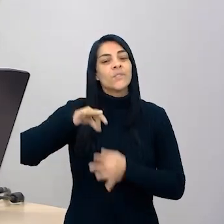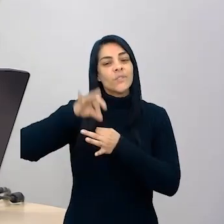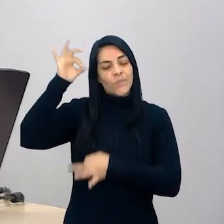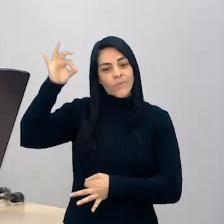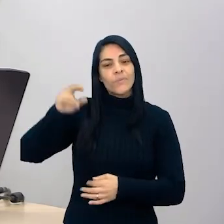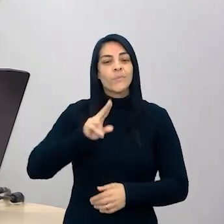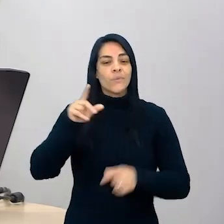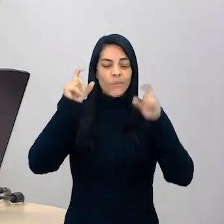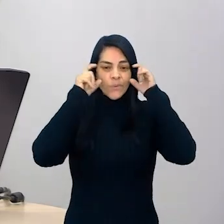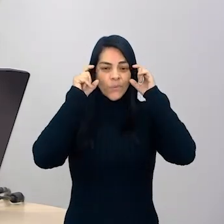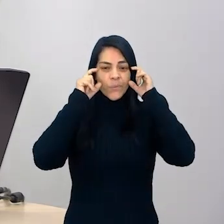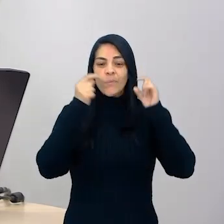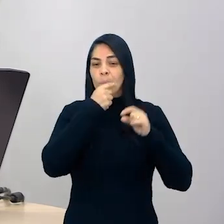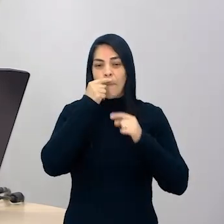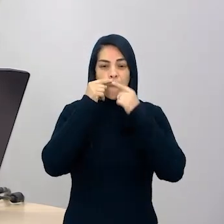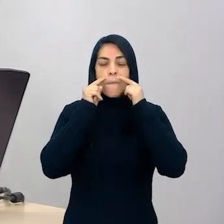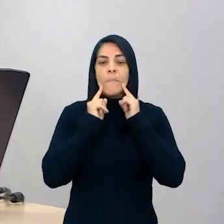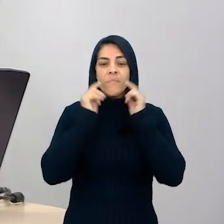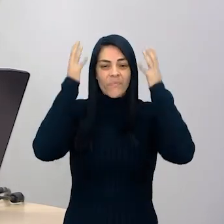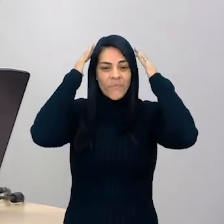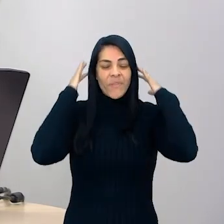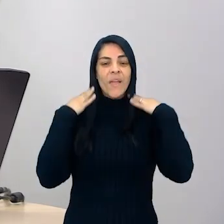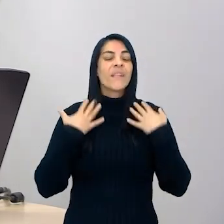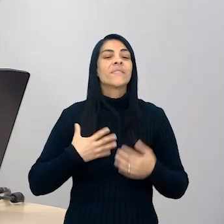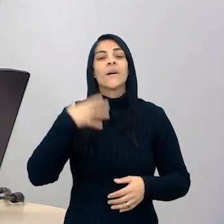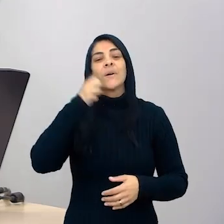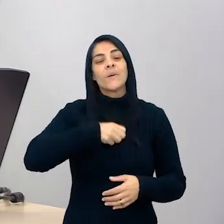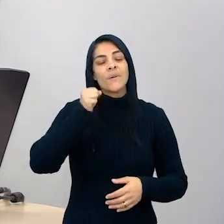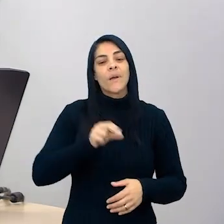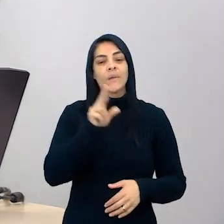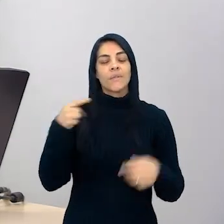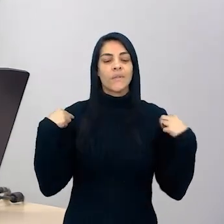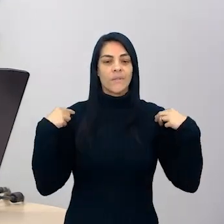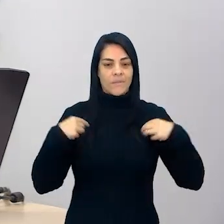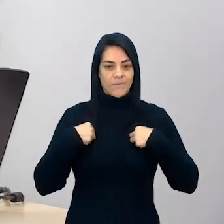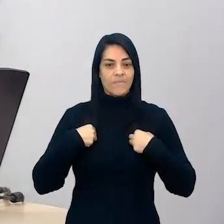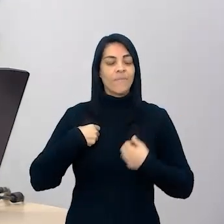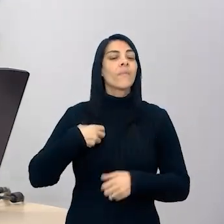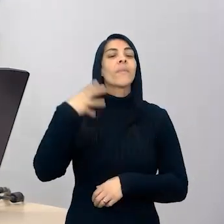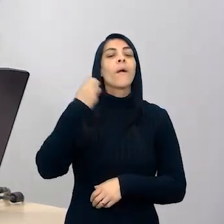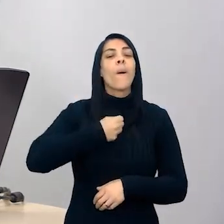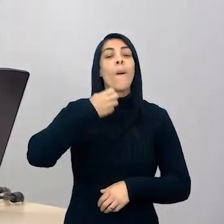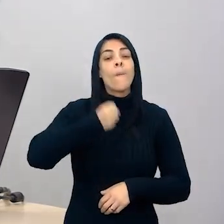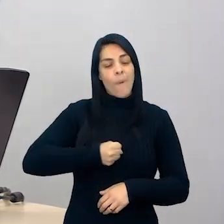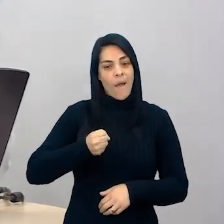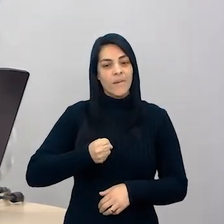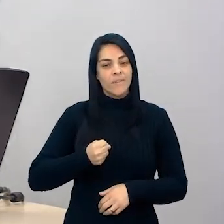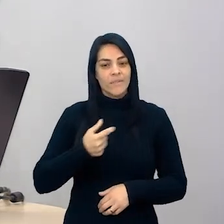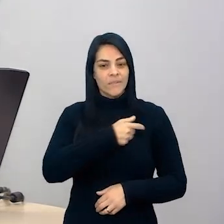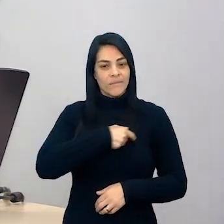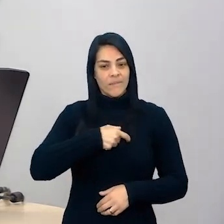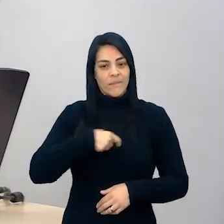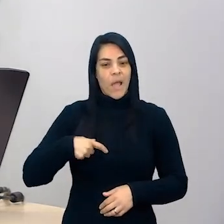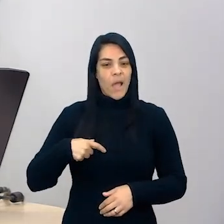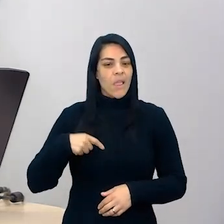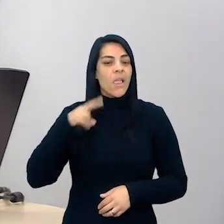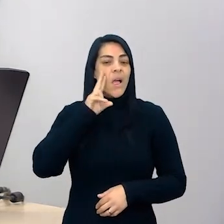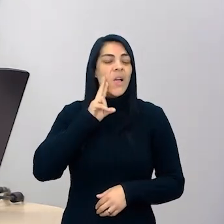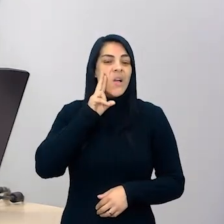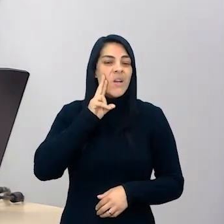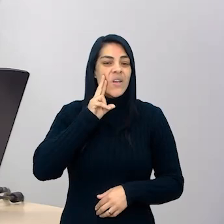cabelo e bigode já um pouco grisalho, estou usando uma camisa social na cor branca, com listras rosas